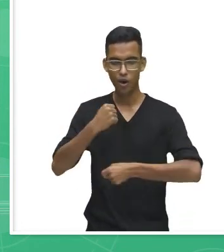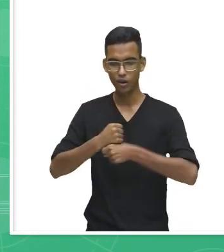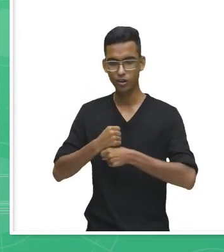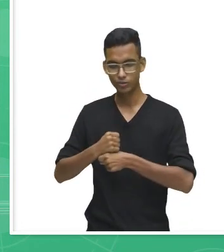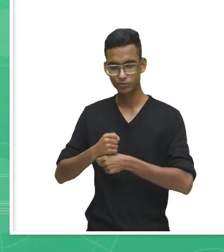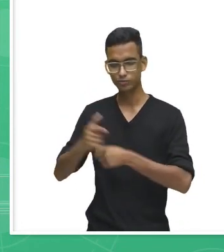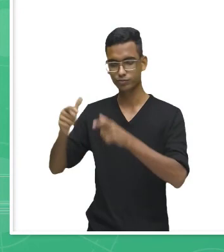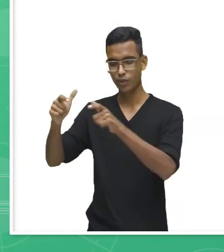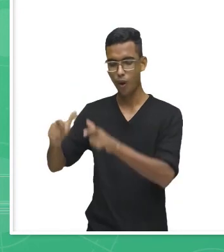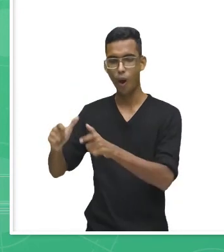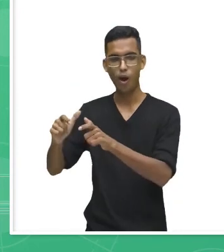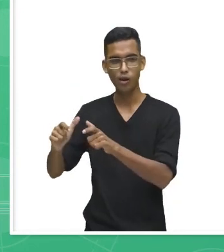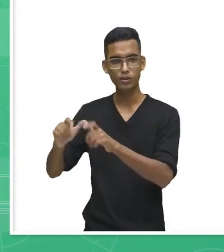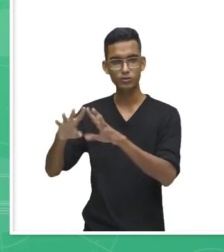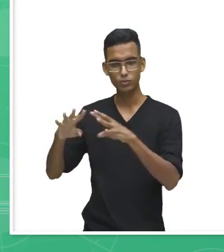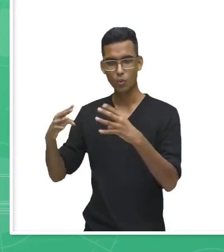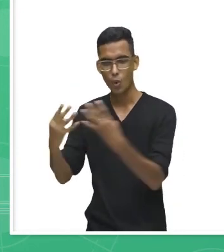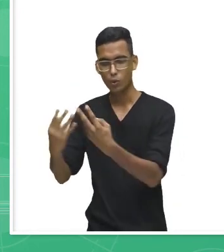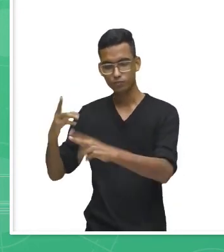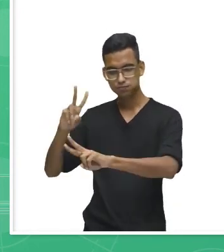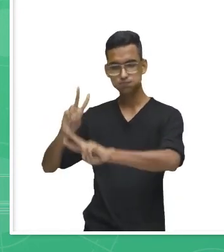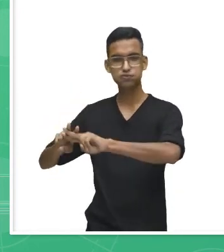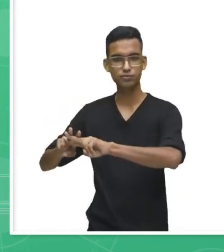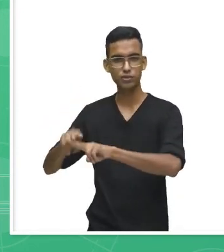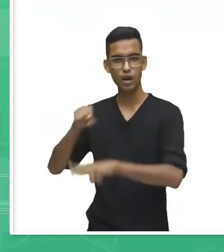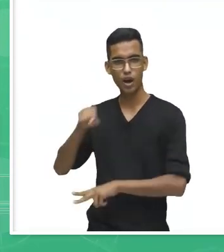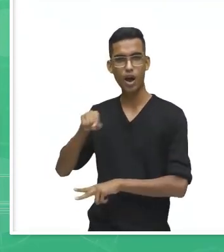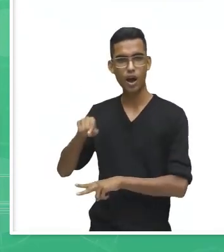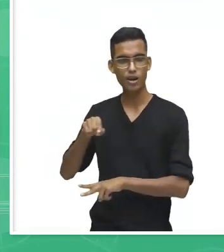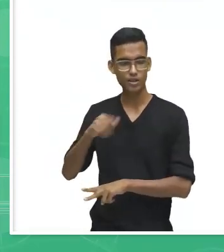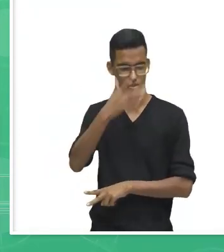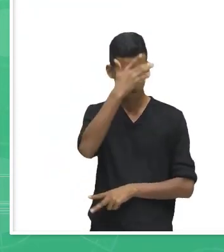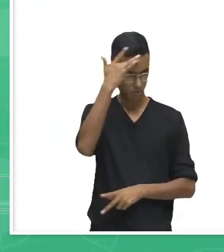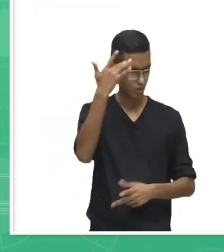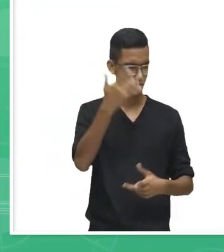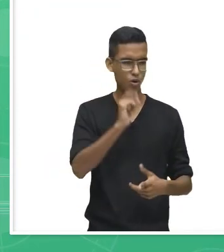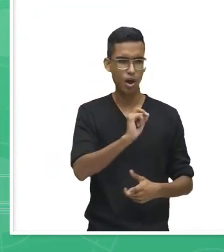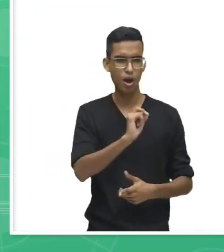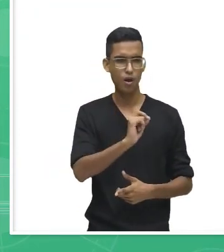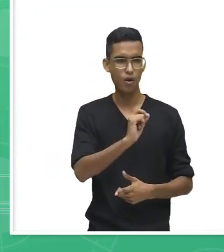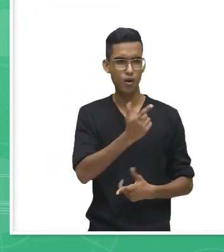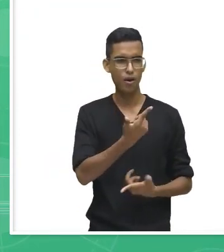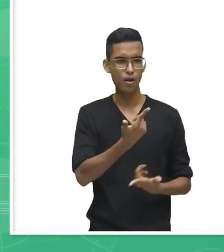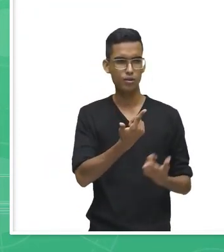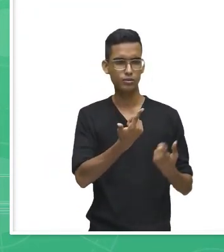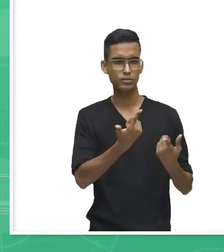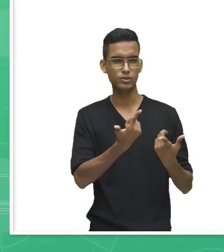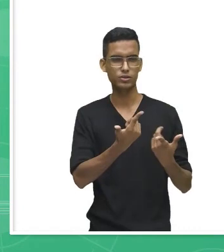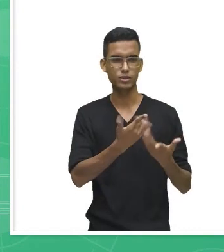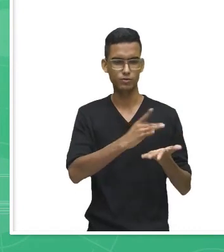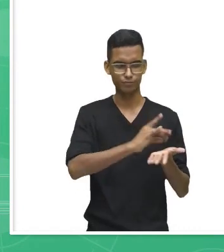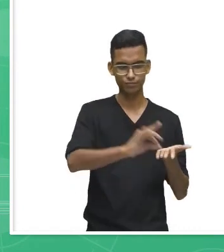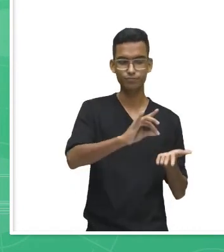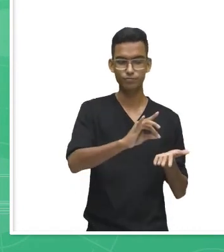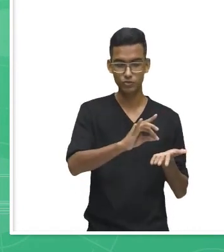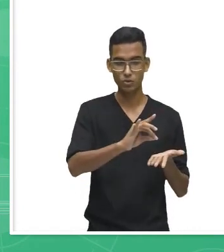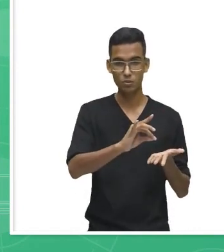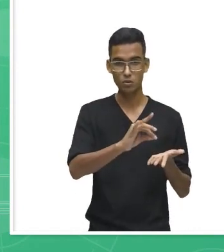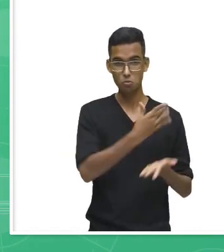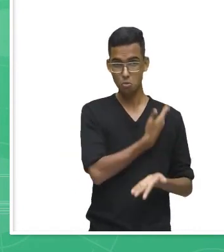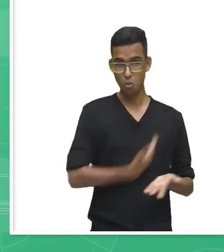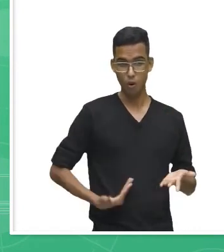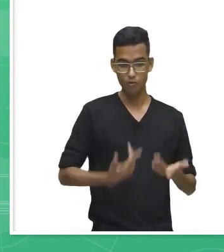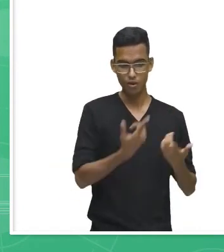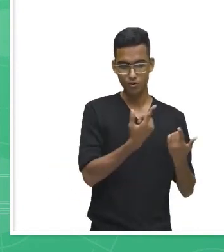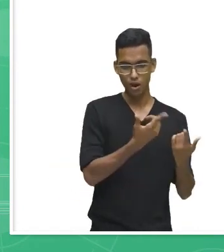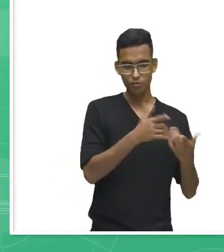a qual o rei absolutista mandava os seus inimigozinhos, que estava cheia de pólvora e que interessava para os